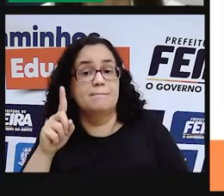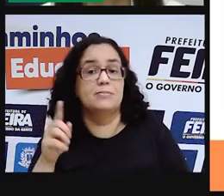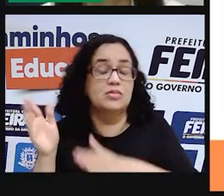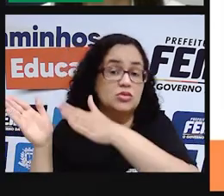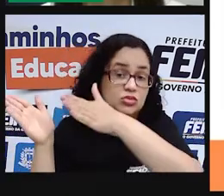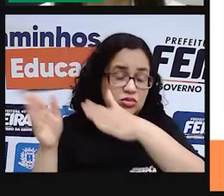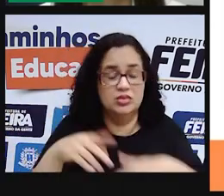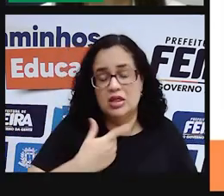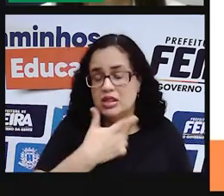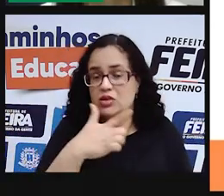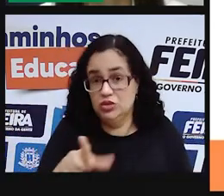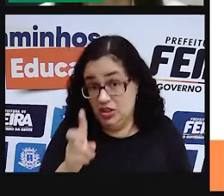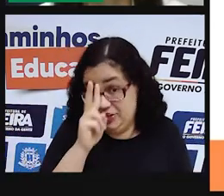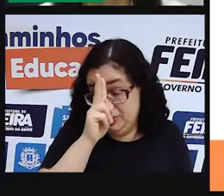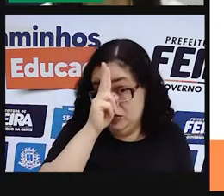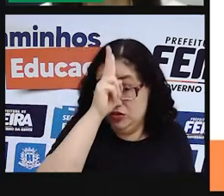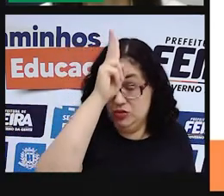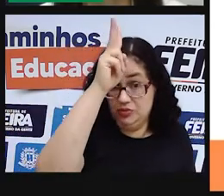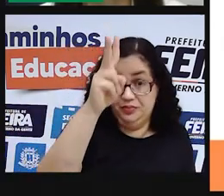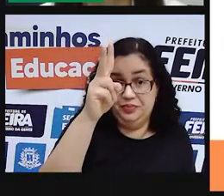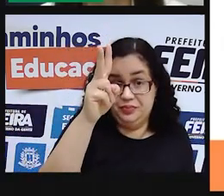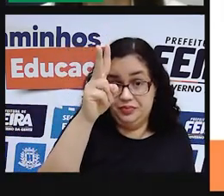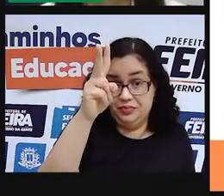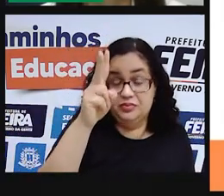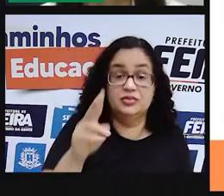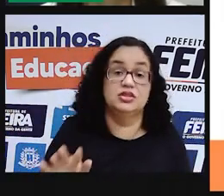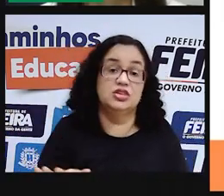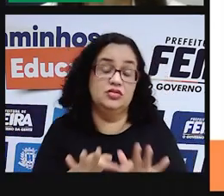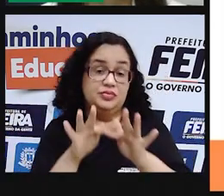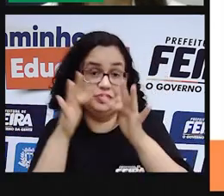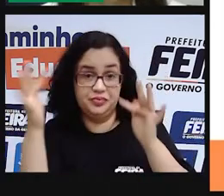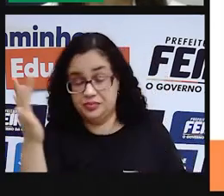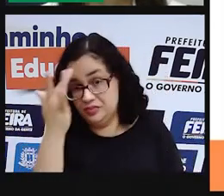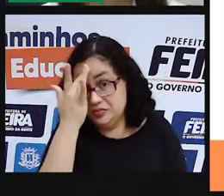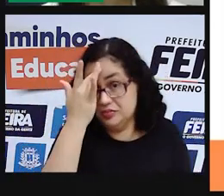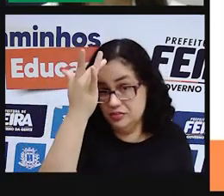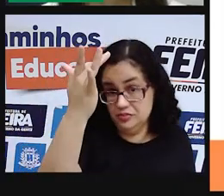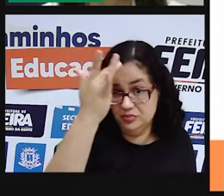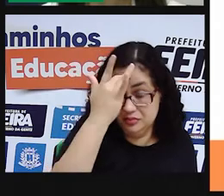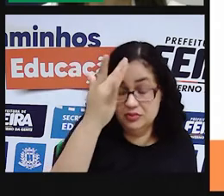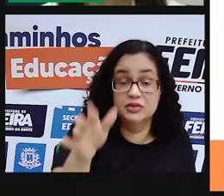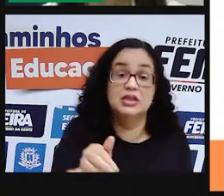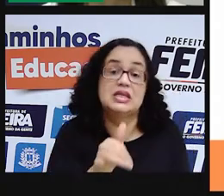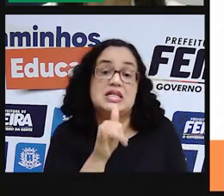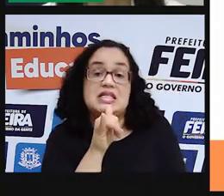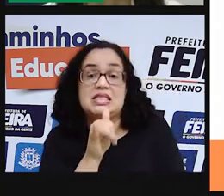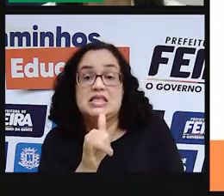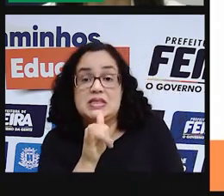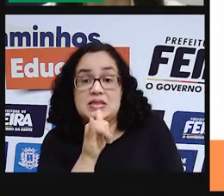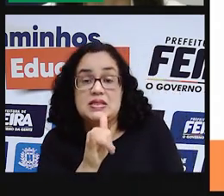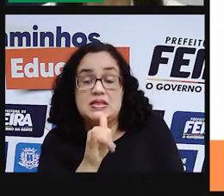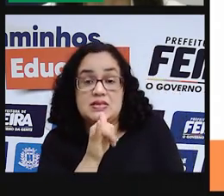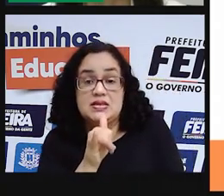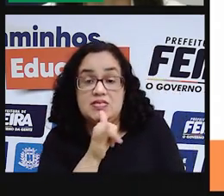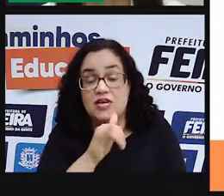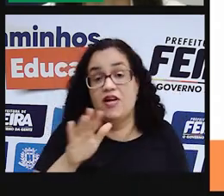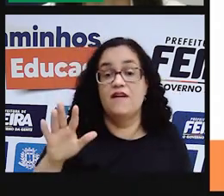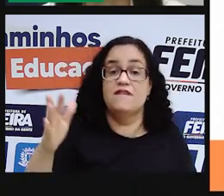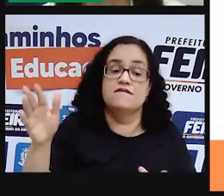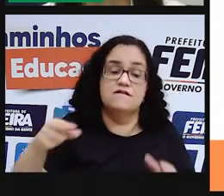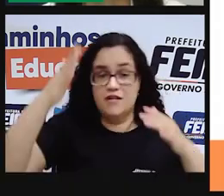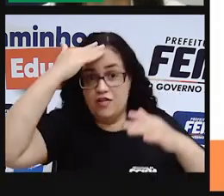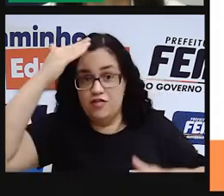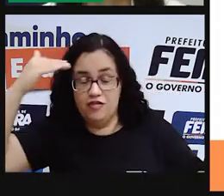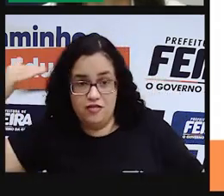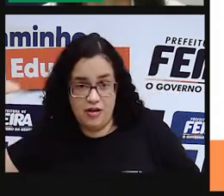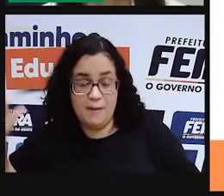sua força. E o mesmo vale para as facilidades narrativas adotadas, como, por exemplo, o fato de uma famosa escola de